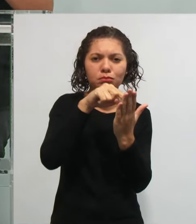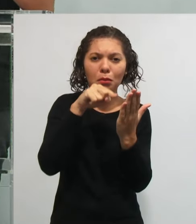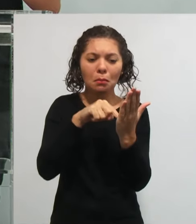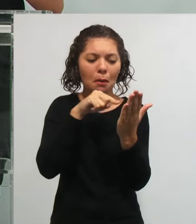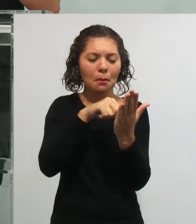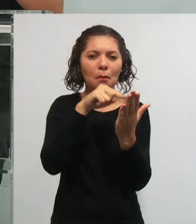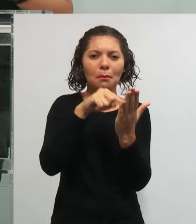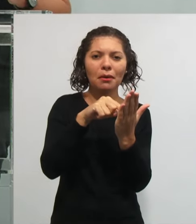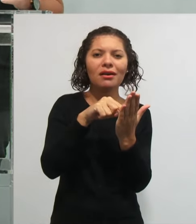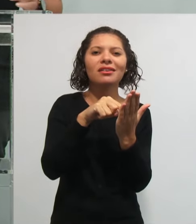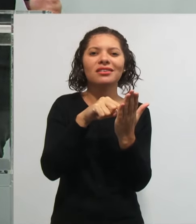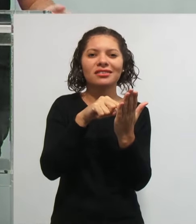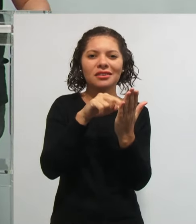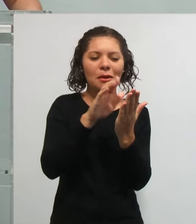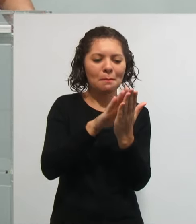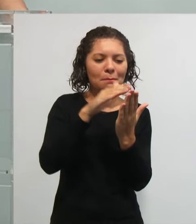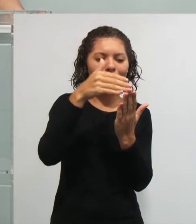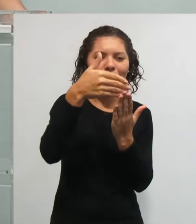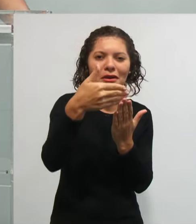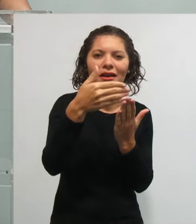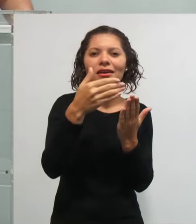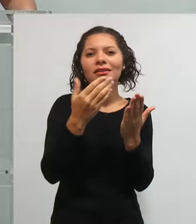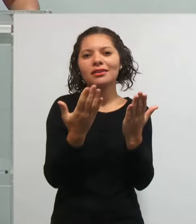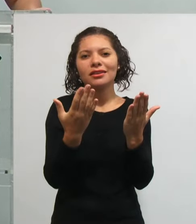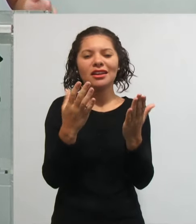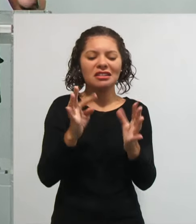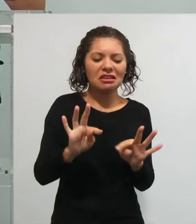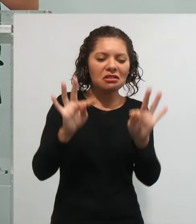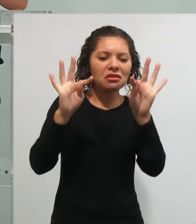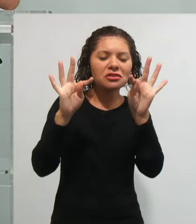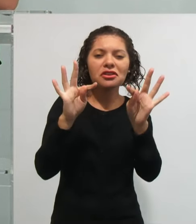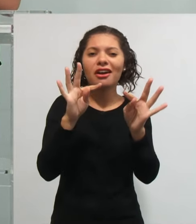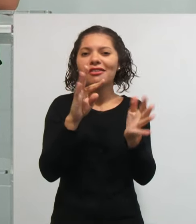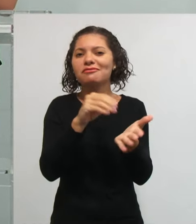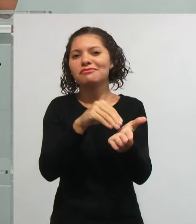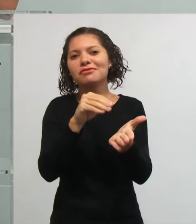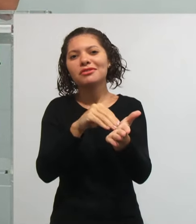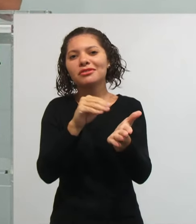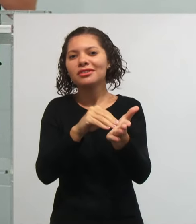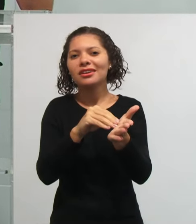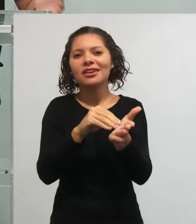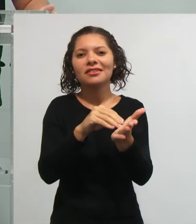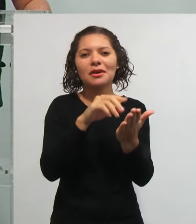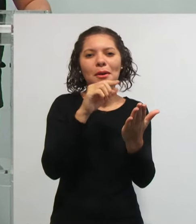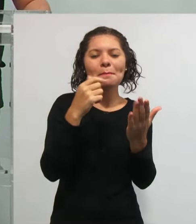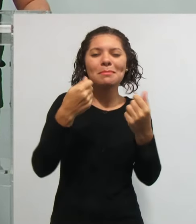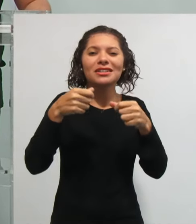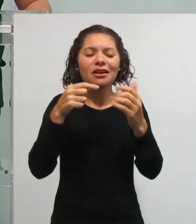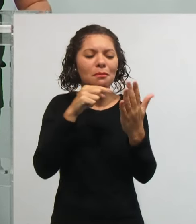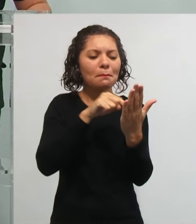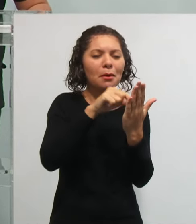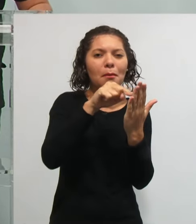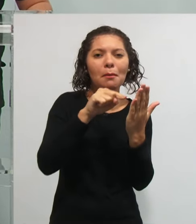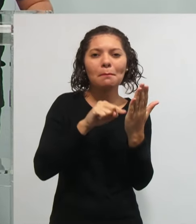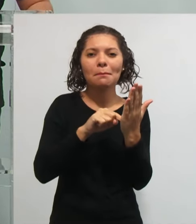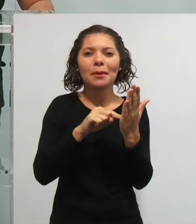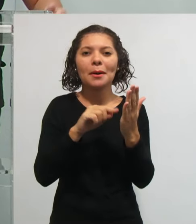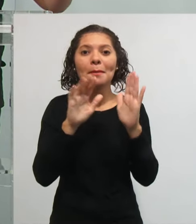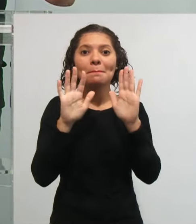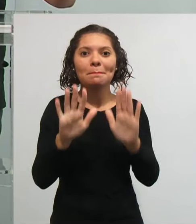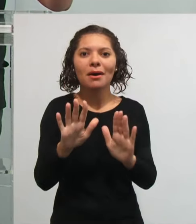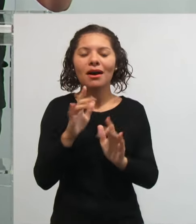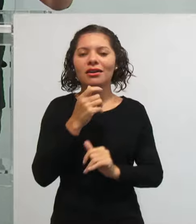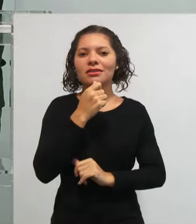né vários números ali a gente não tinha ainda essa tecnolog olia né to screen de você apertar na tela e olha só o que ele